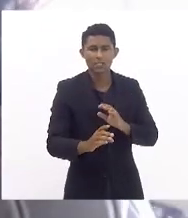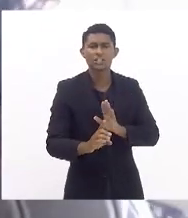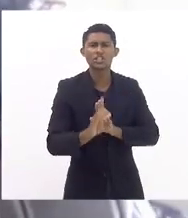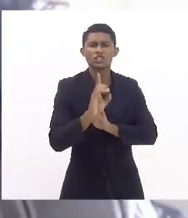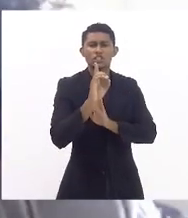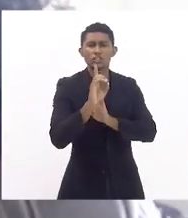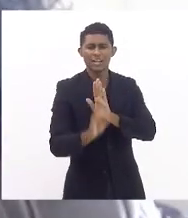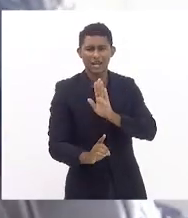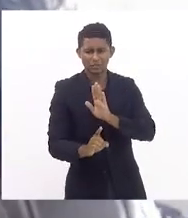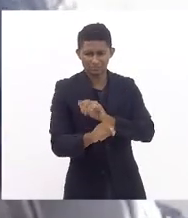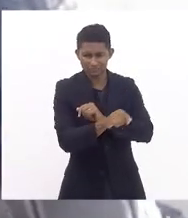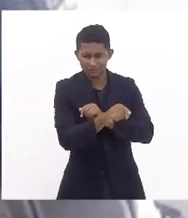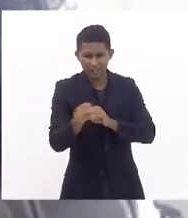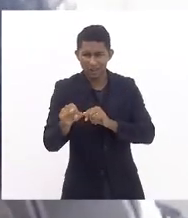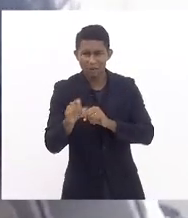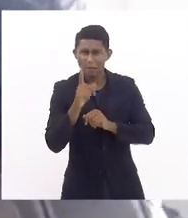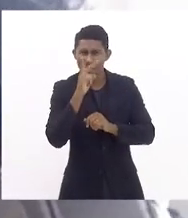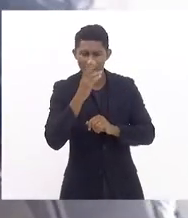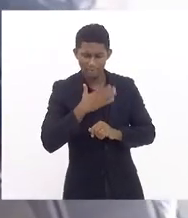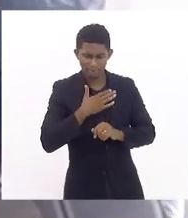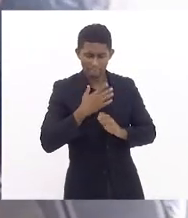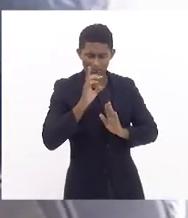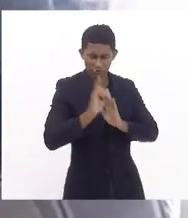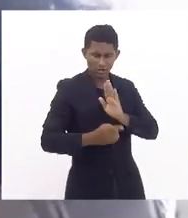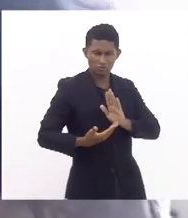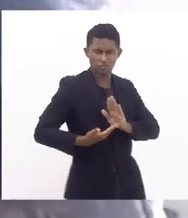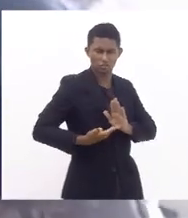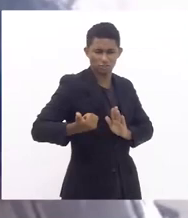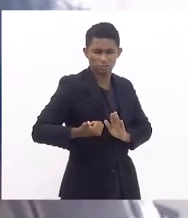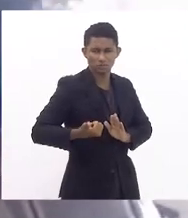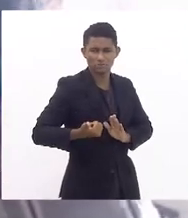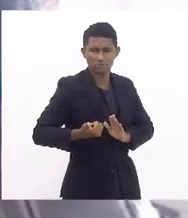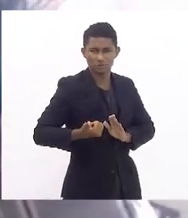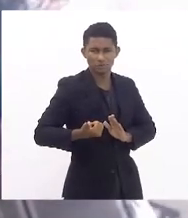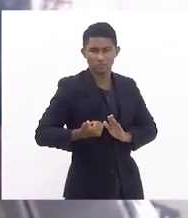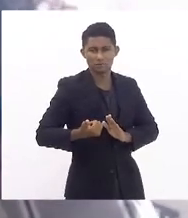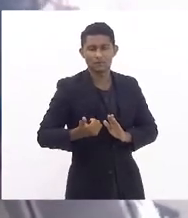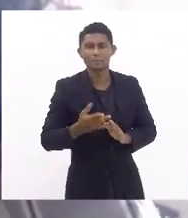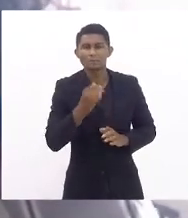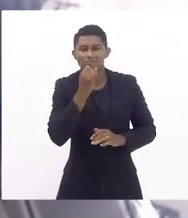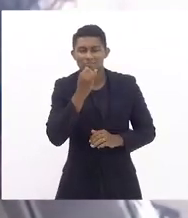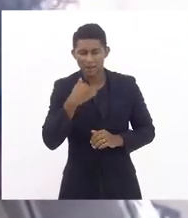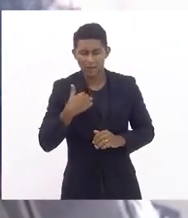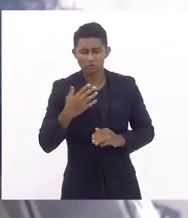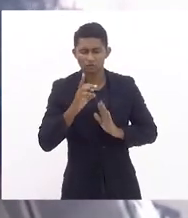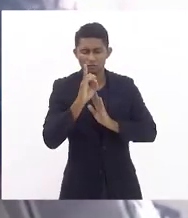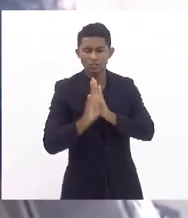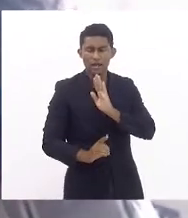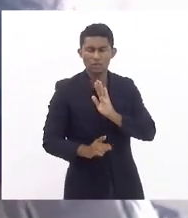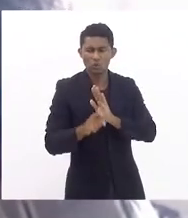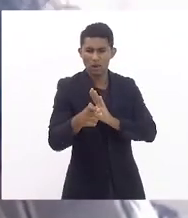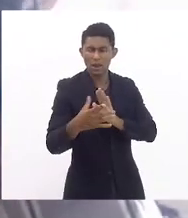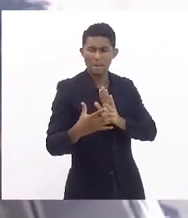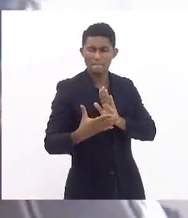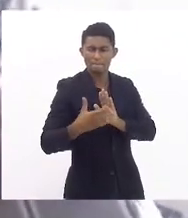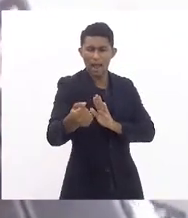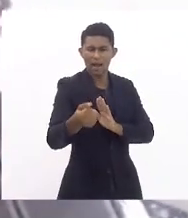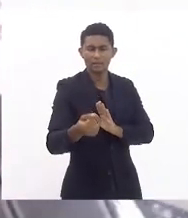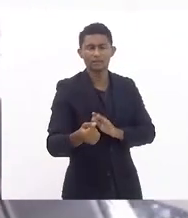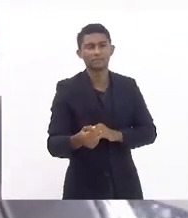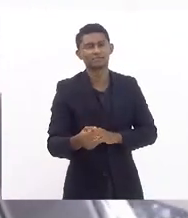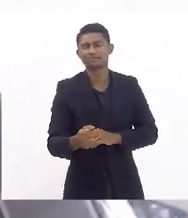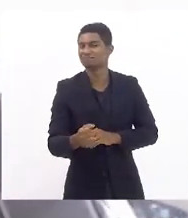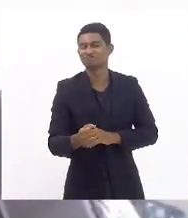né, a máxima da farinha pouca, meu pirão primeiro, um ditado popular muito pertinente em